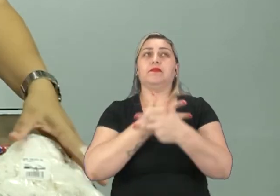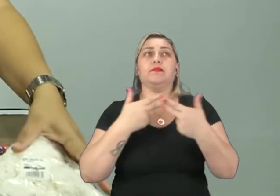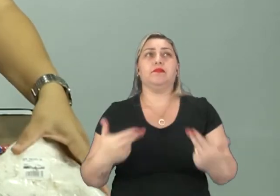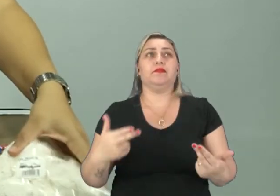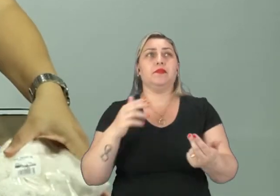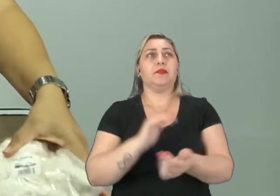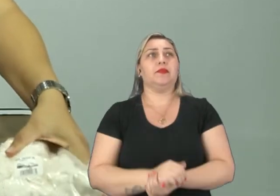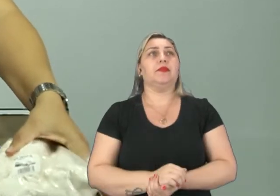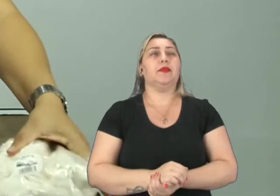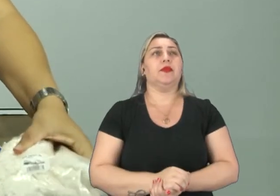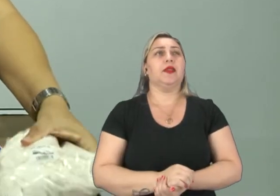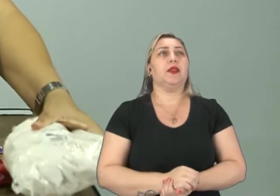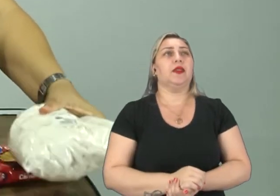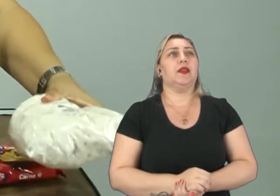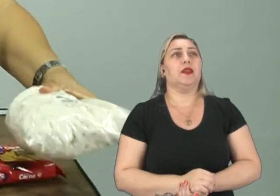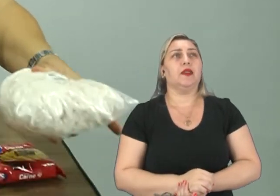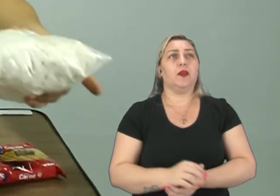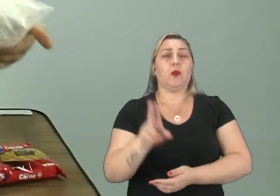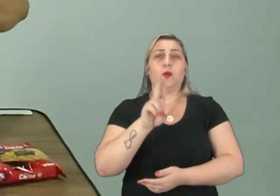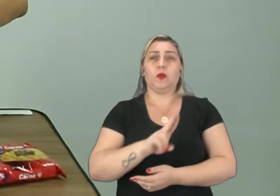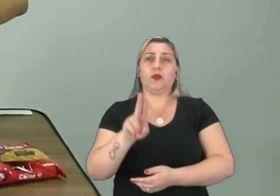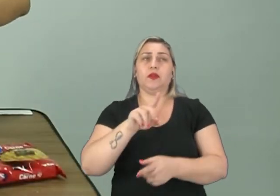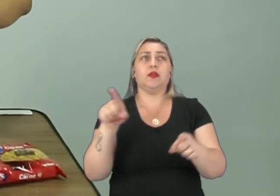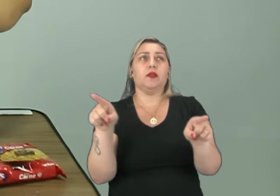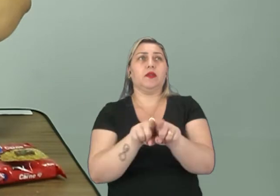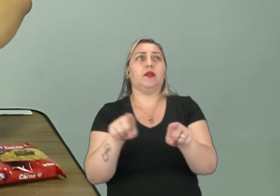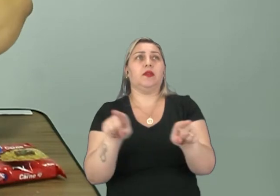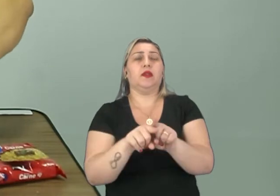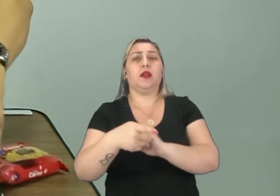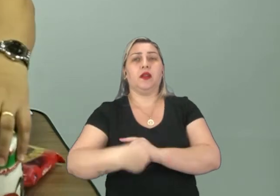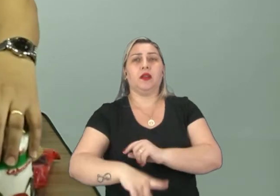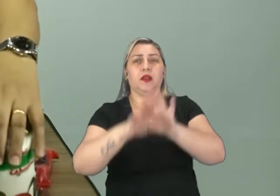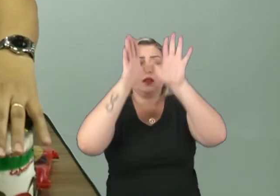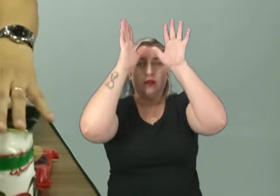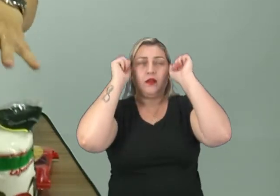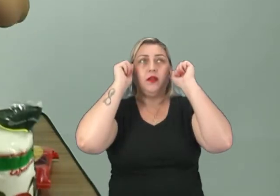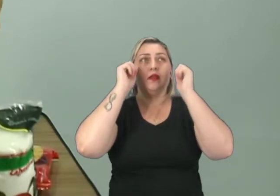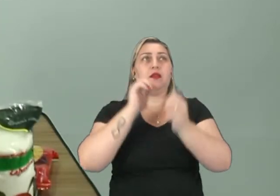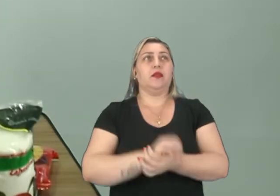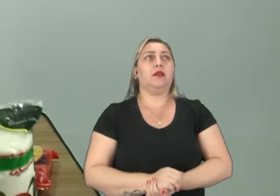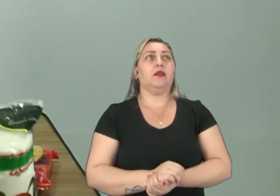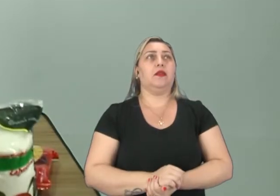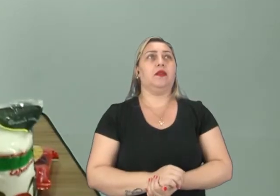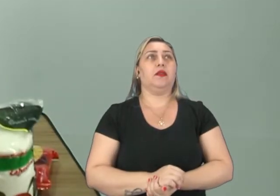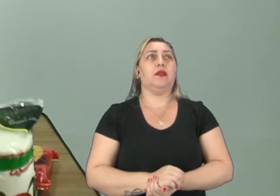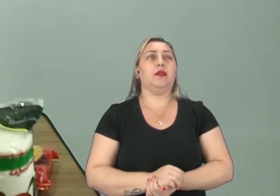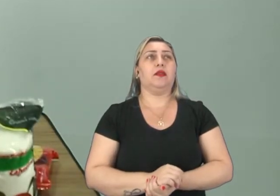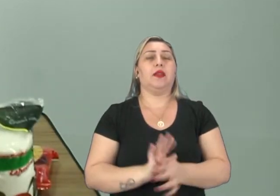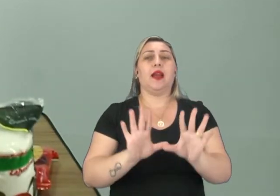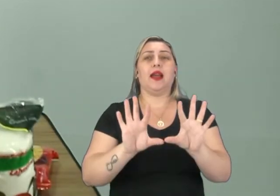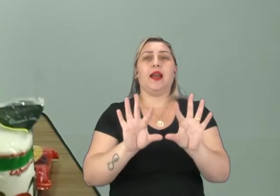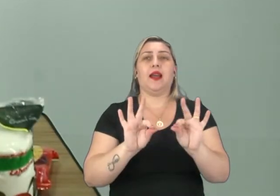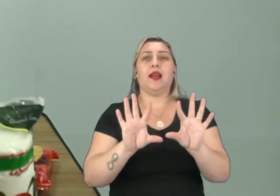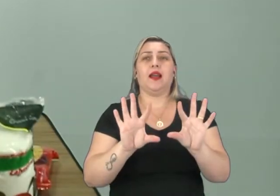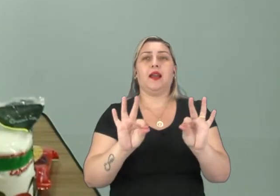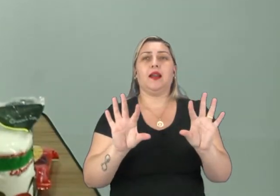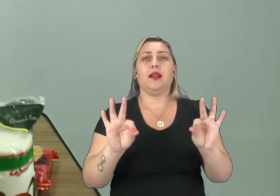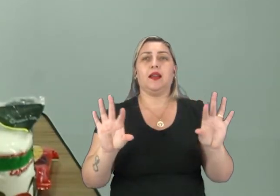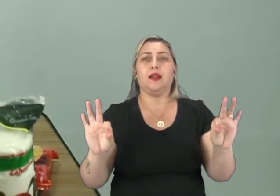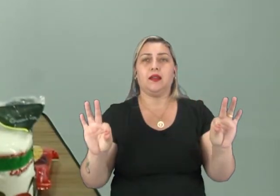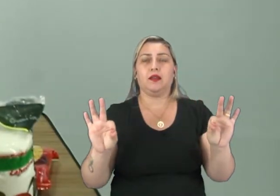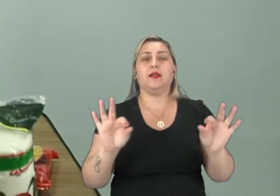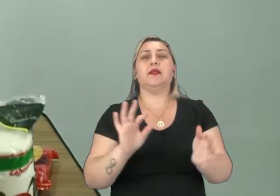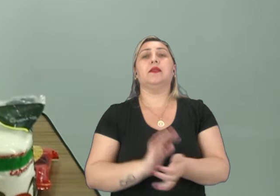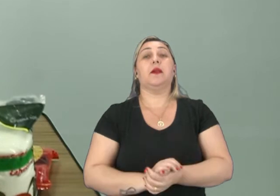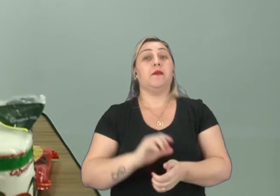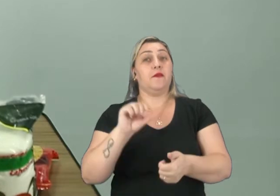que a gente consome bastante, principalmente aqui no Acre, é a goma de tapioca, né?